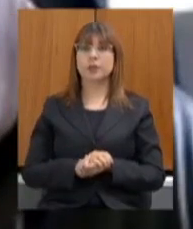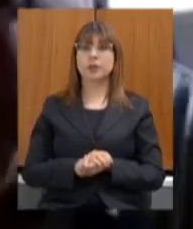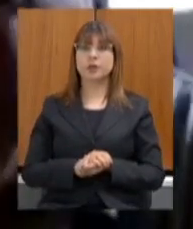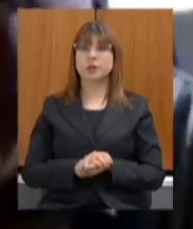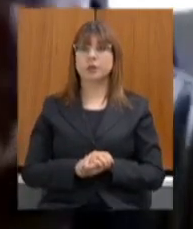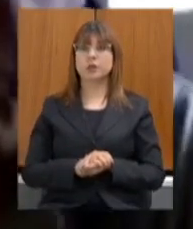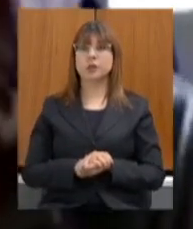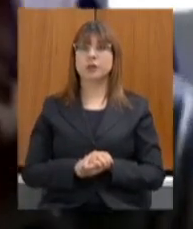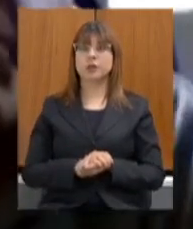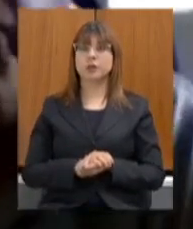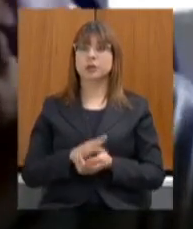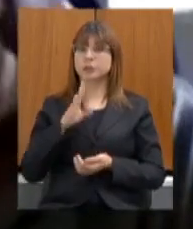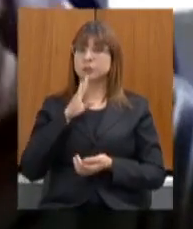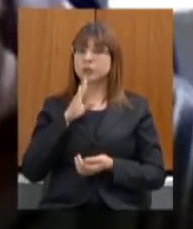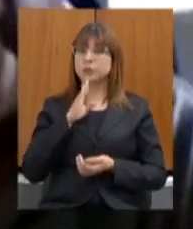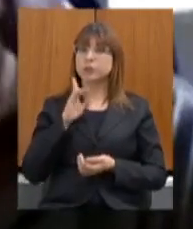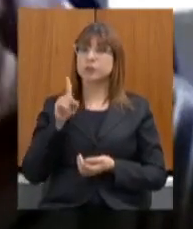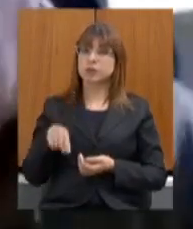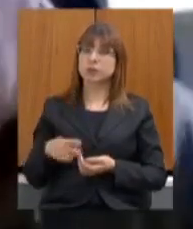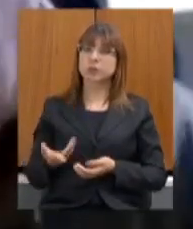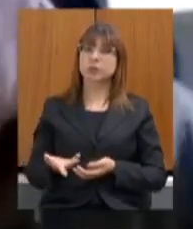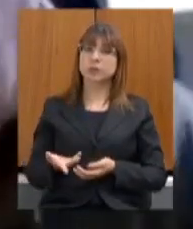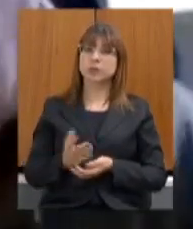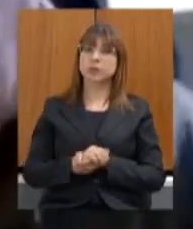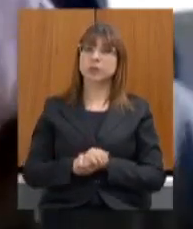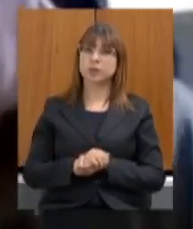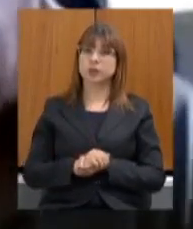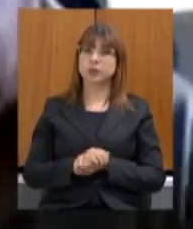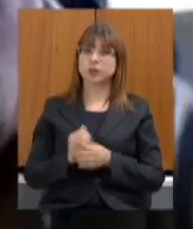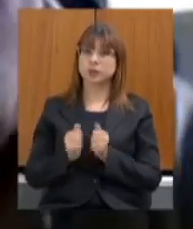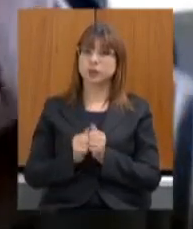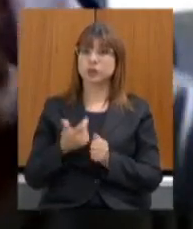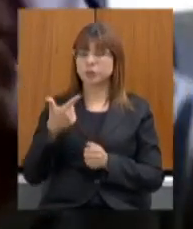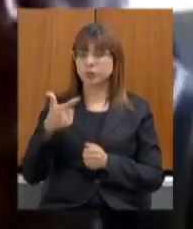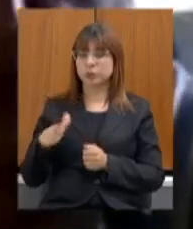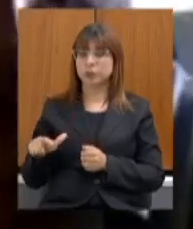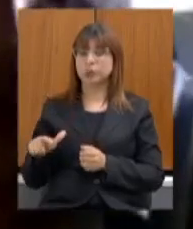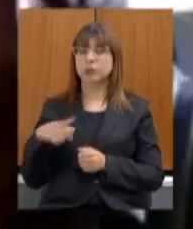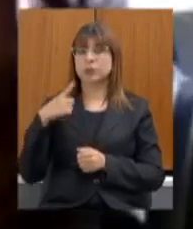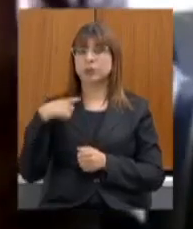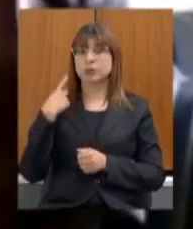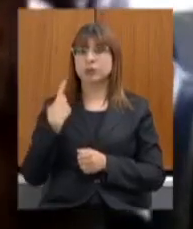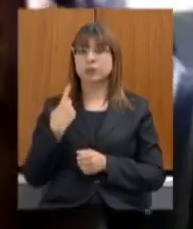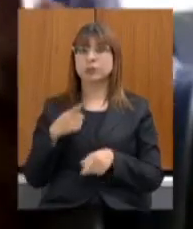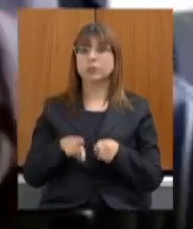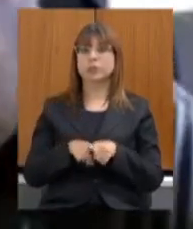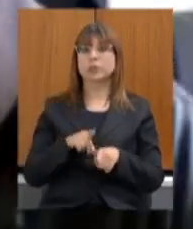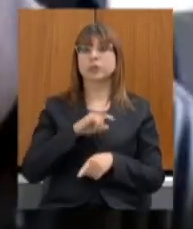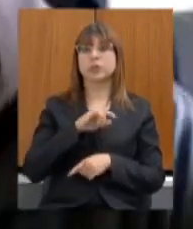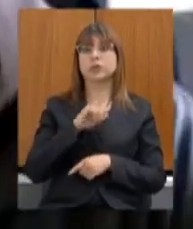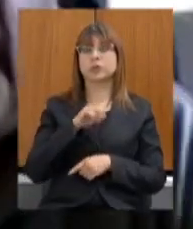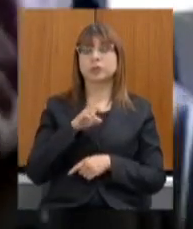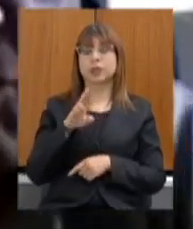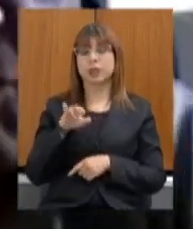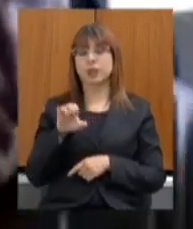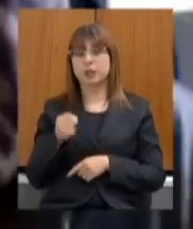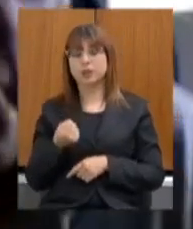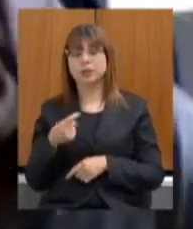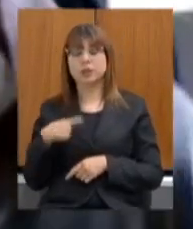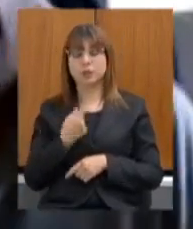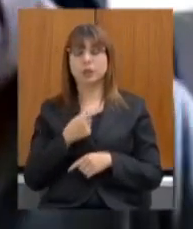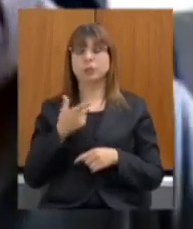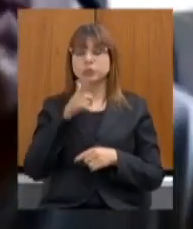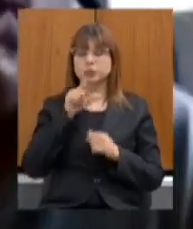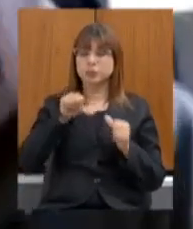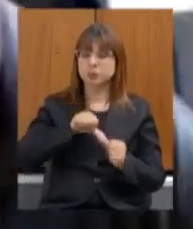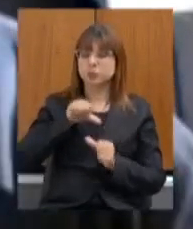bastante conhecido, foi da nossa lavra, junto com outros parlamentares também, deputado José Reis, que fizemos grandes mudanças